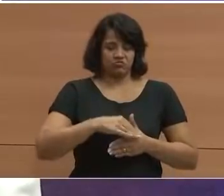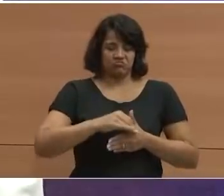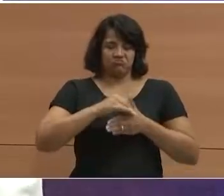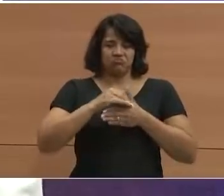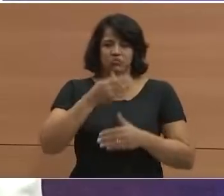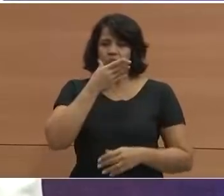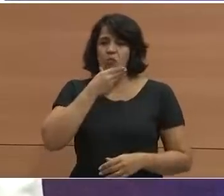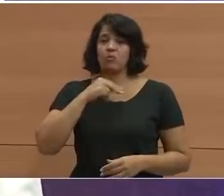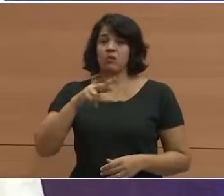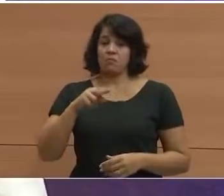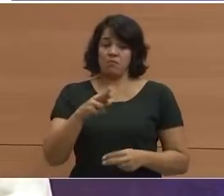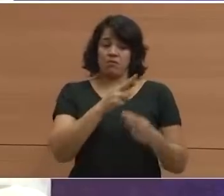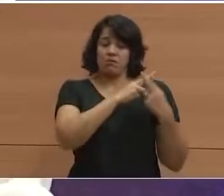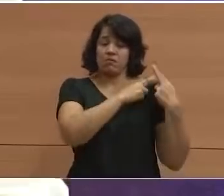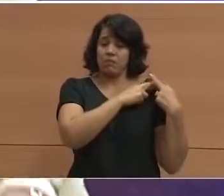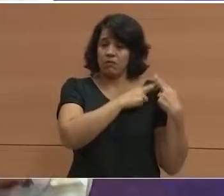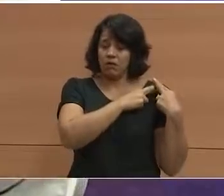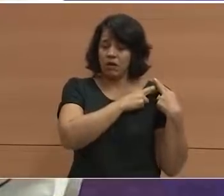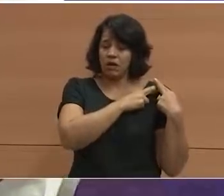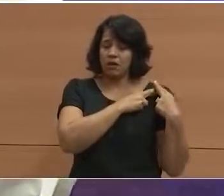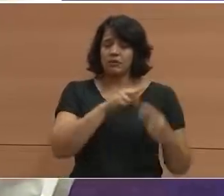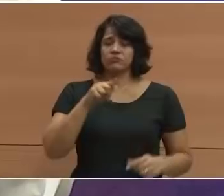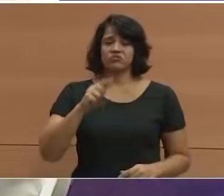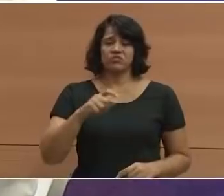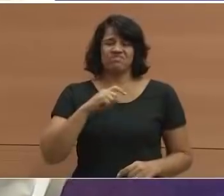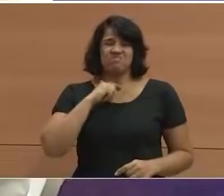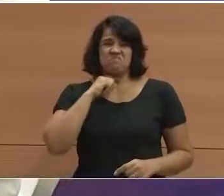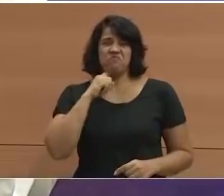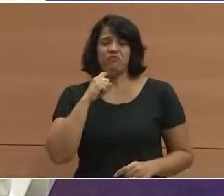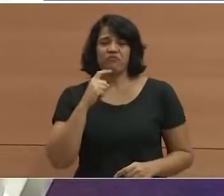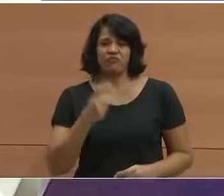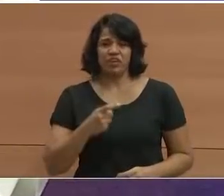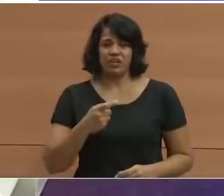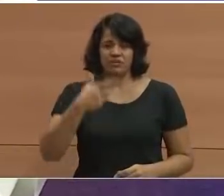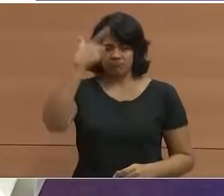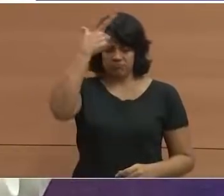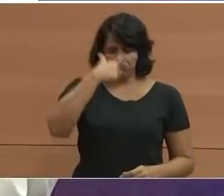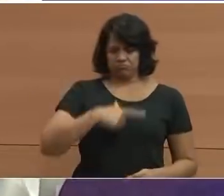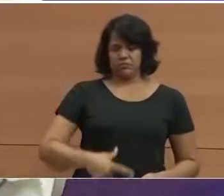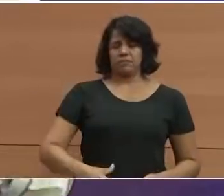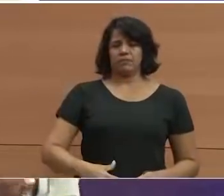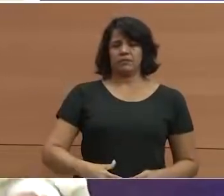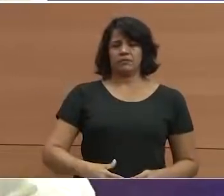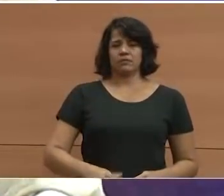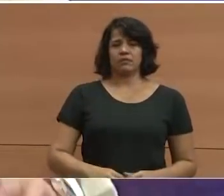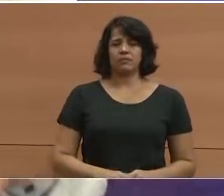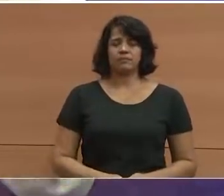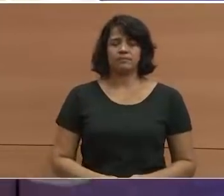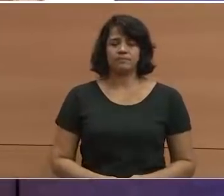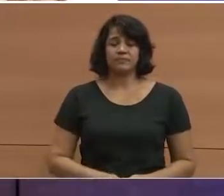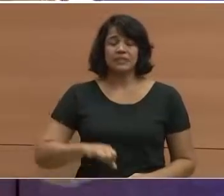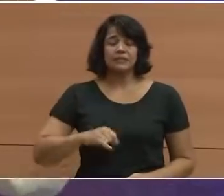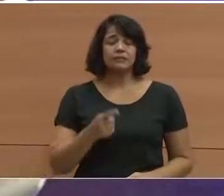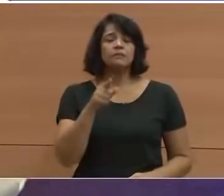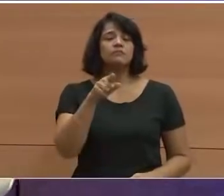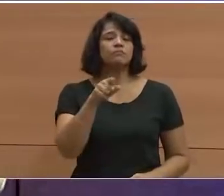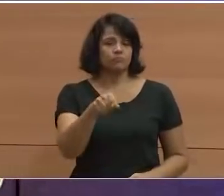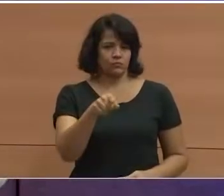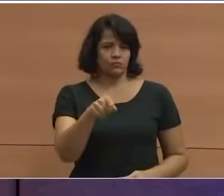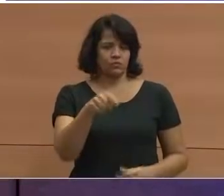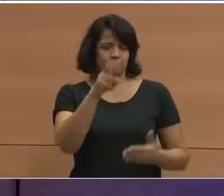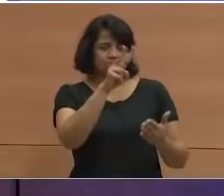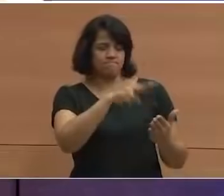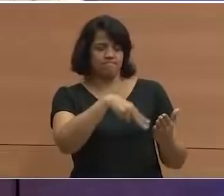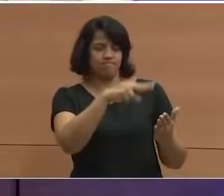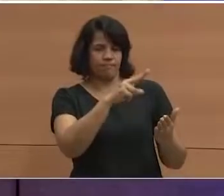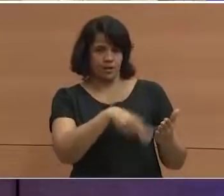dessa pessoa. Não sei se vocês sabem, ao ler 1 e 2 Coríntios, você vai perceber que entre os coríntios que